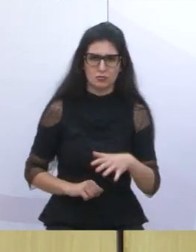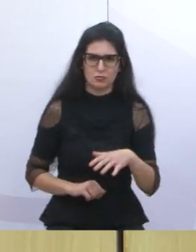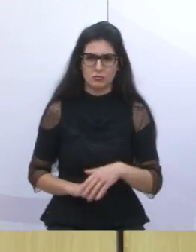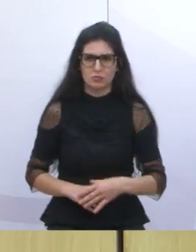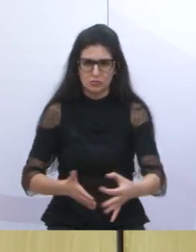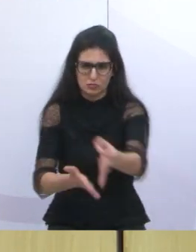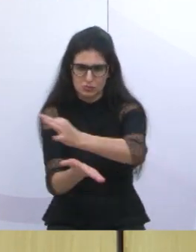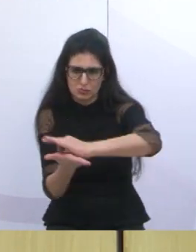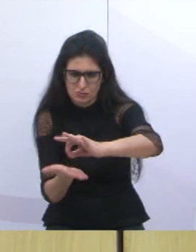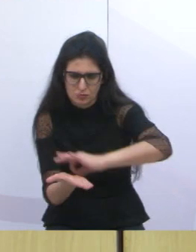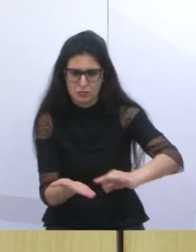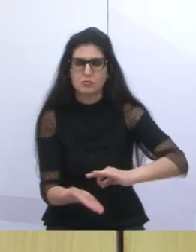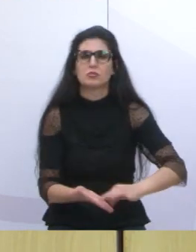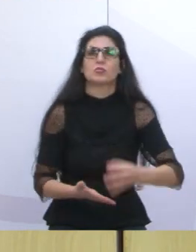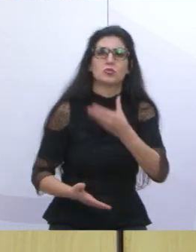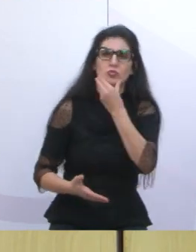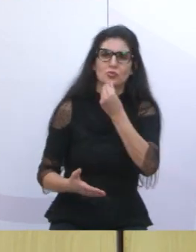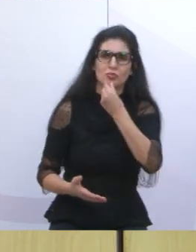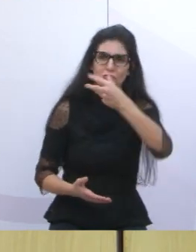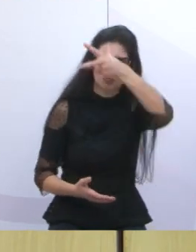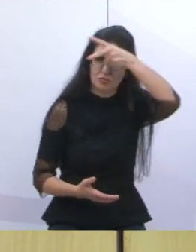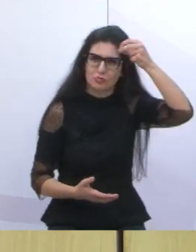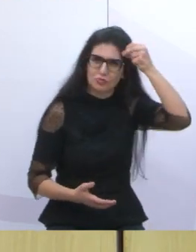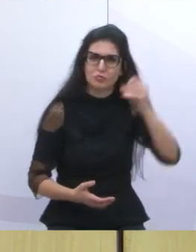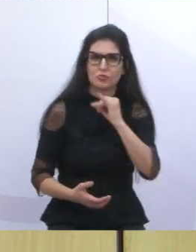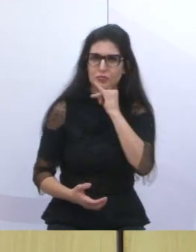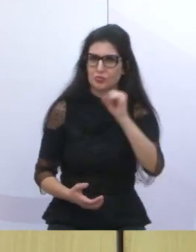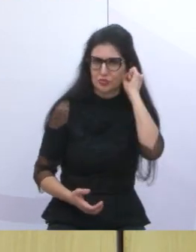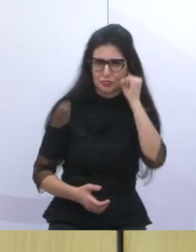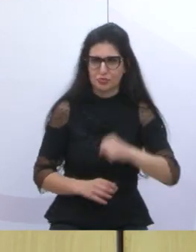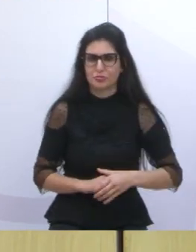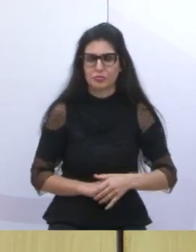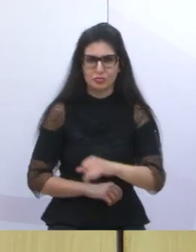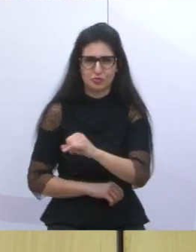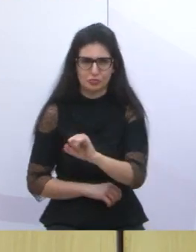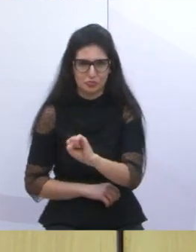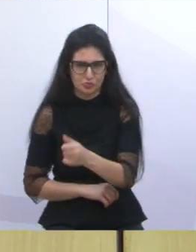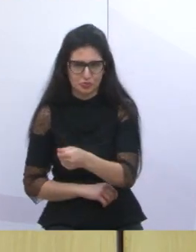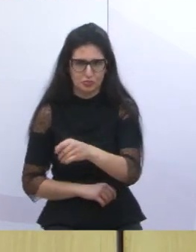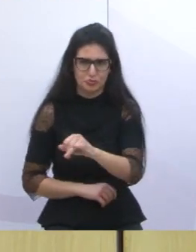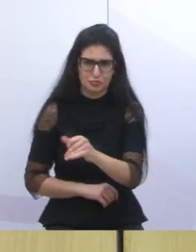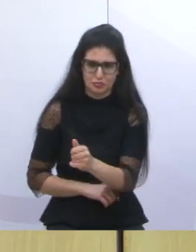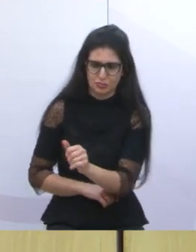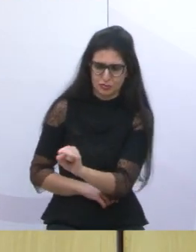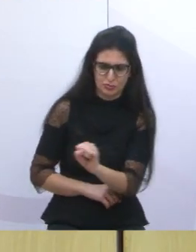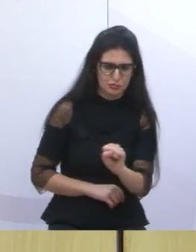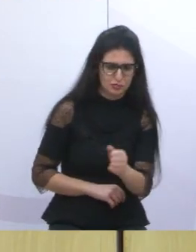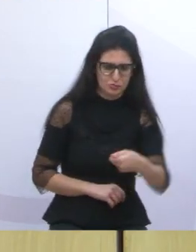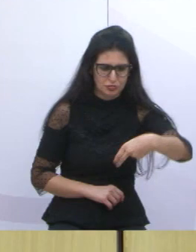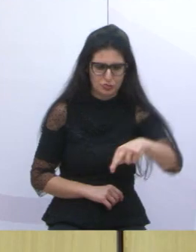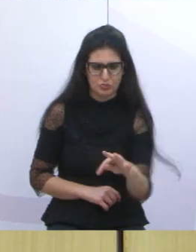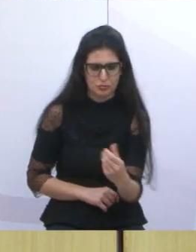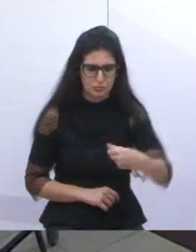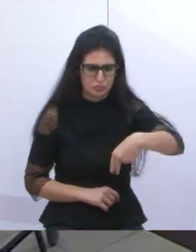Autoria: Prefeito Municipal Isaías José de Santana.